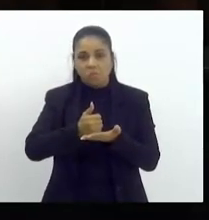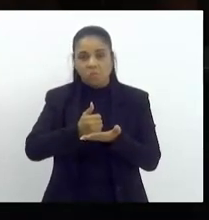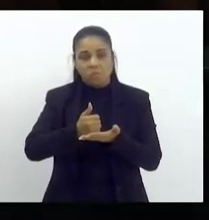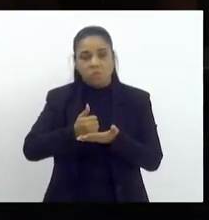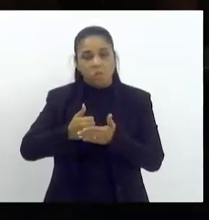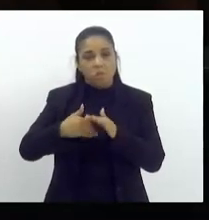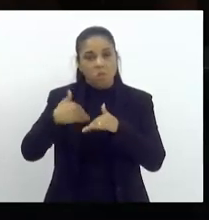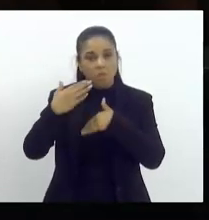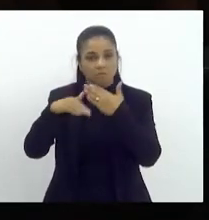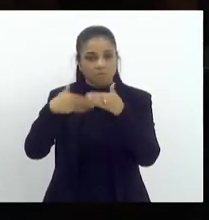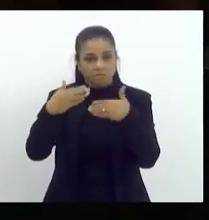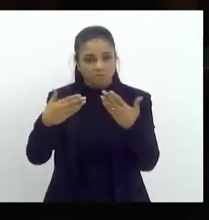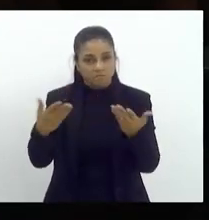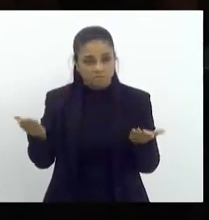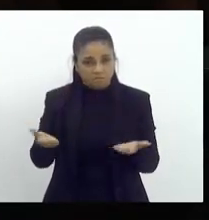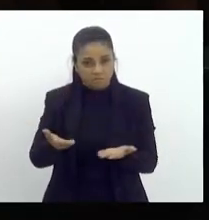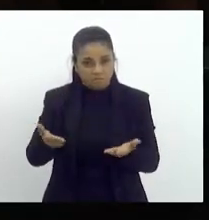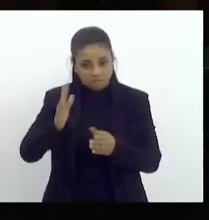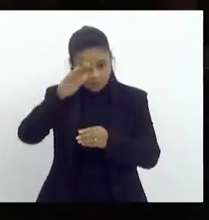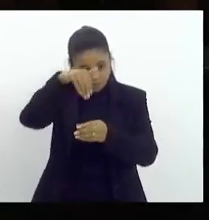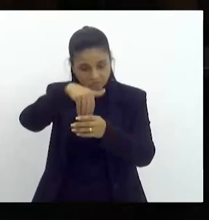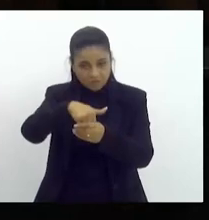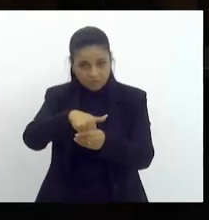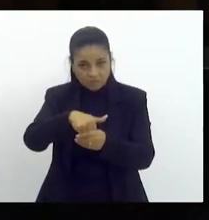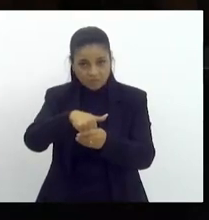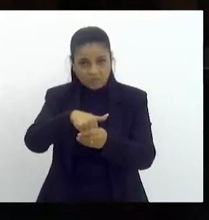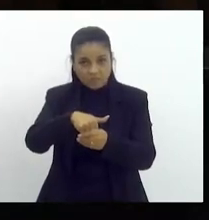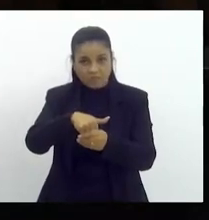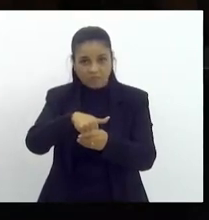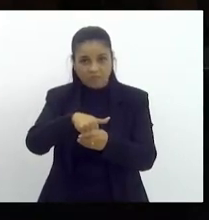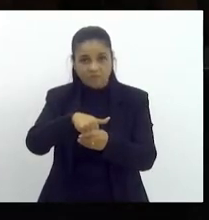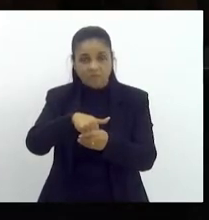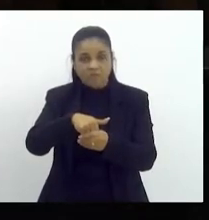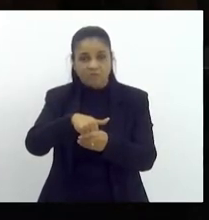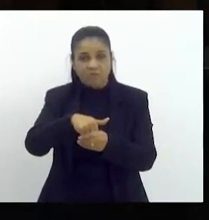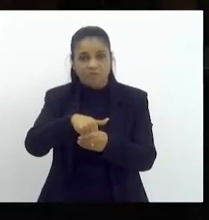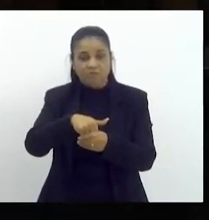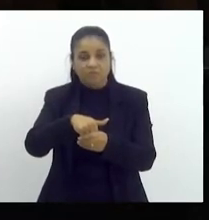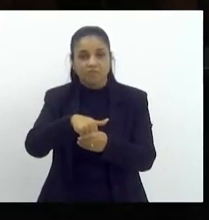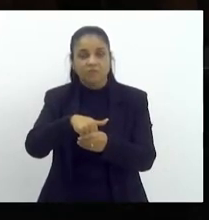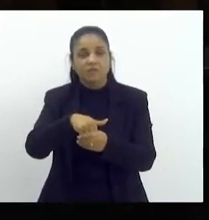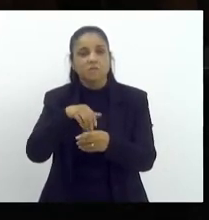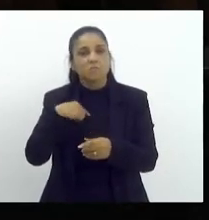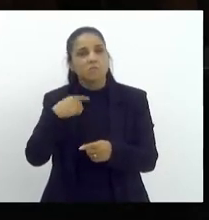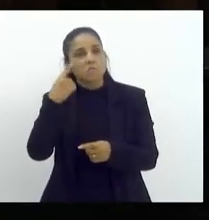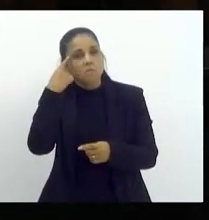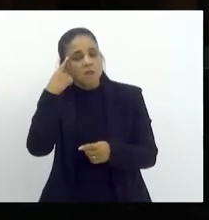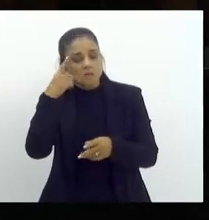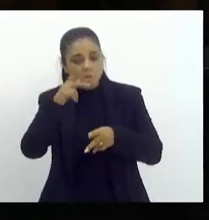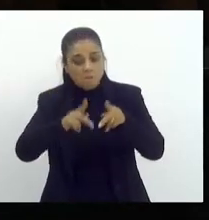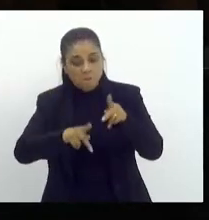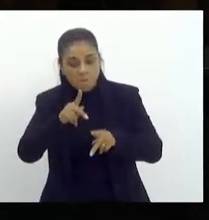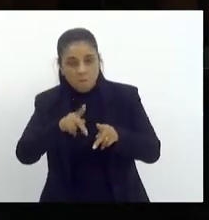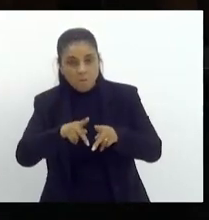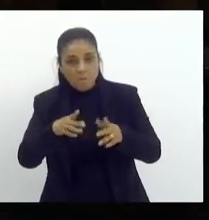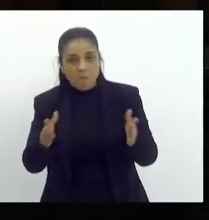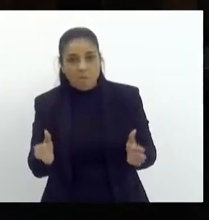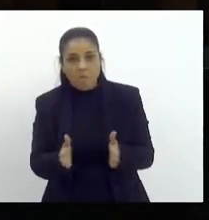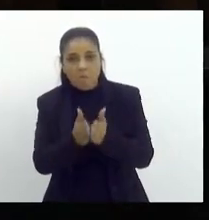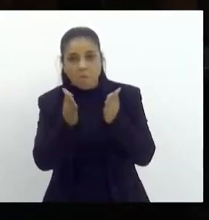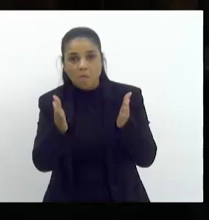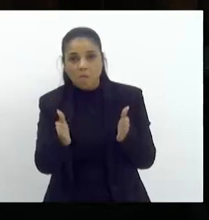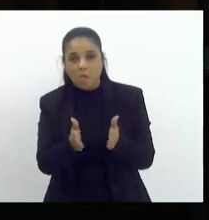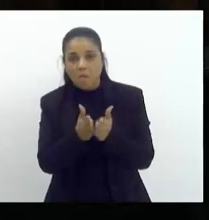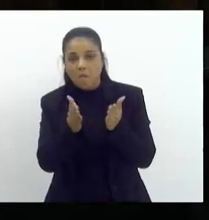crescente Como foi o que a gente acabou de votar no dia de hoje a gente pesa sobre os pobres uma